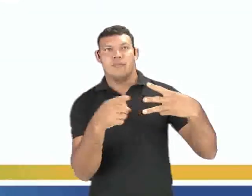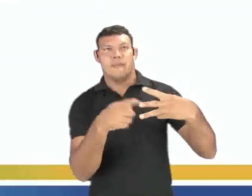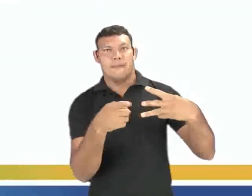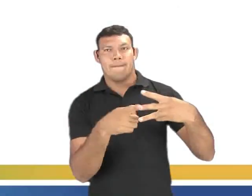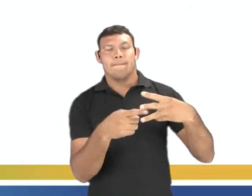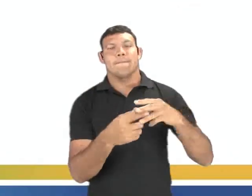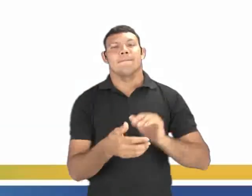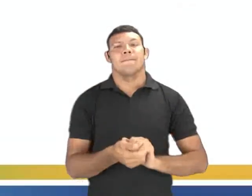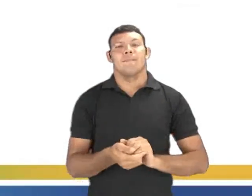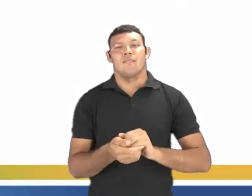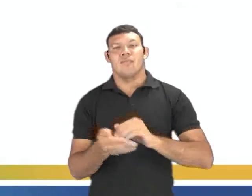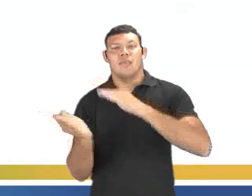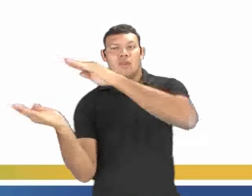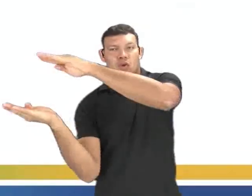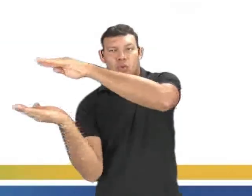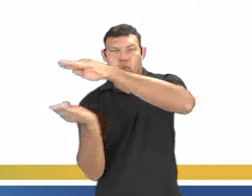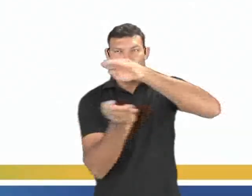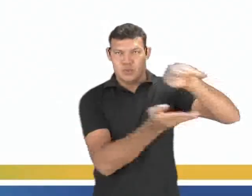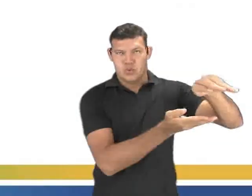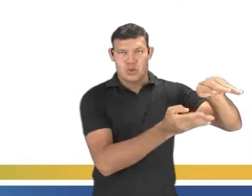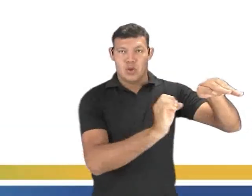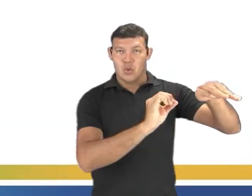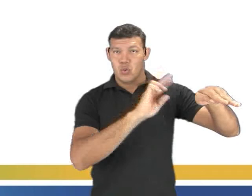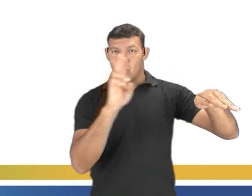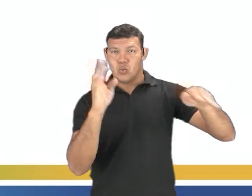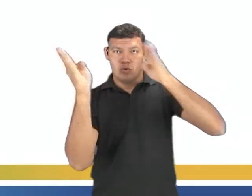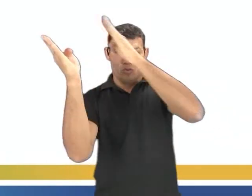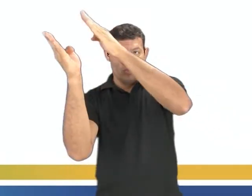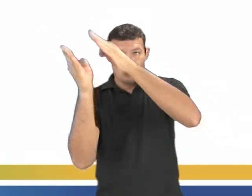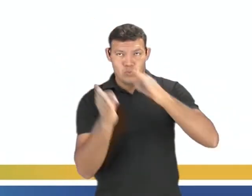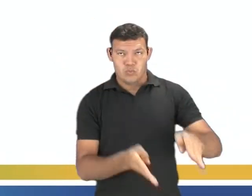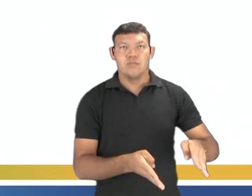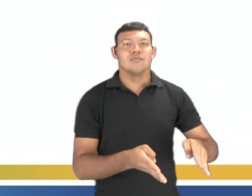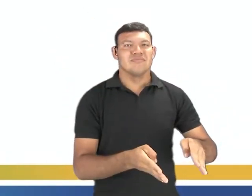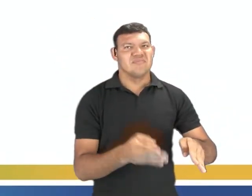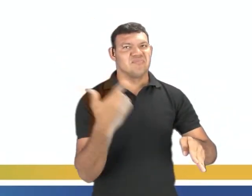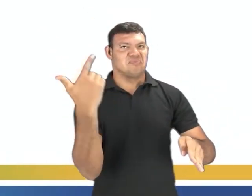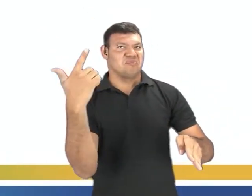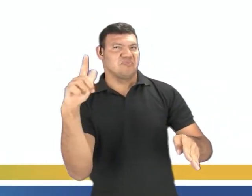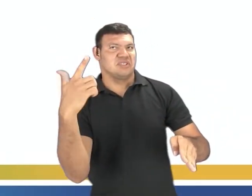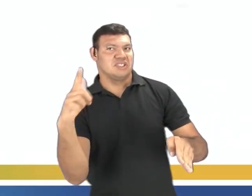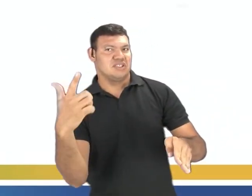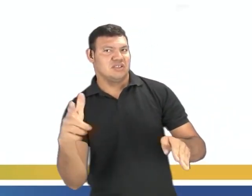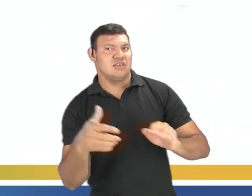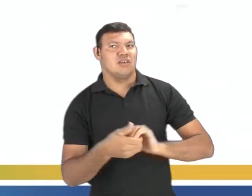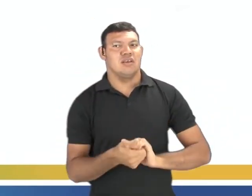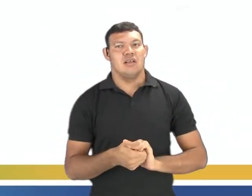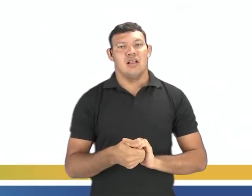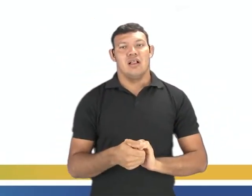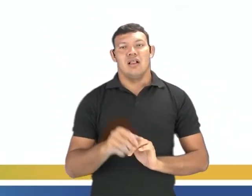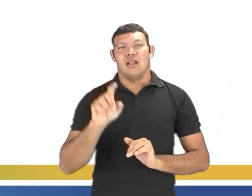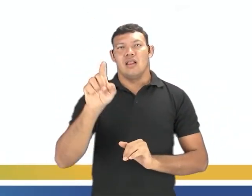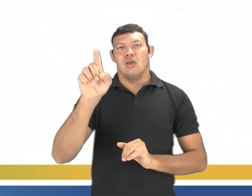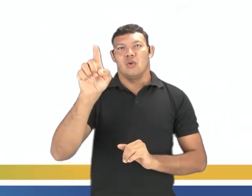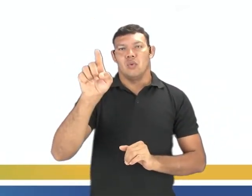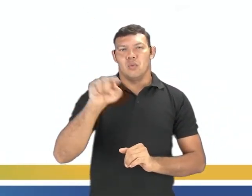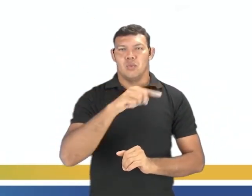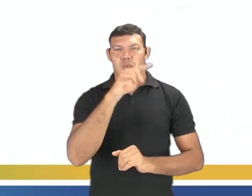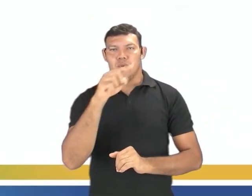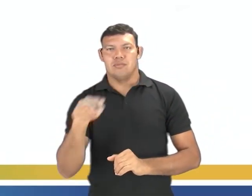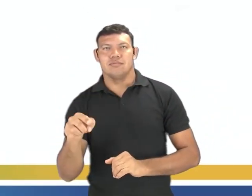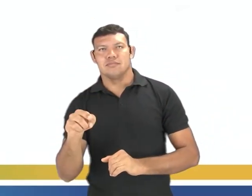Nós temos o segundo caso, que são paralelo. Se não tem ponto em comum, indicamos por o plano